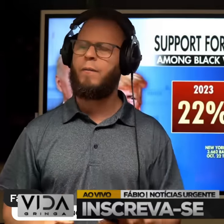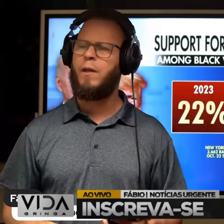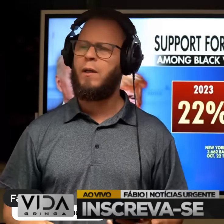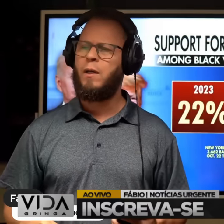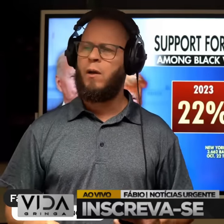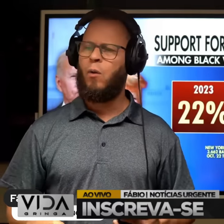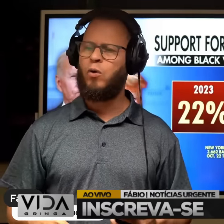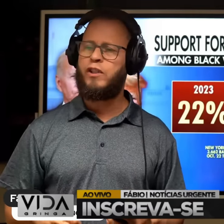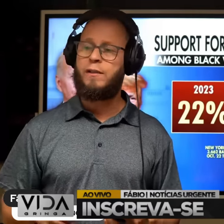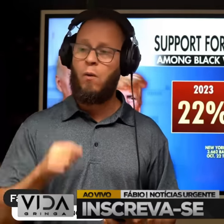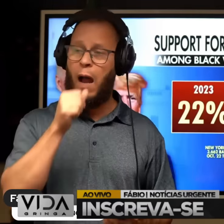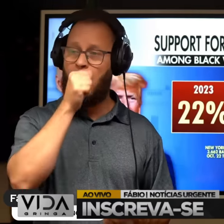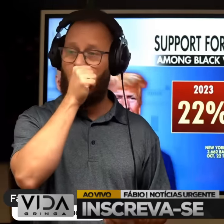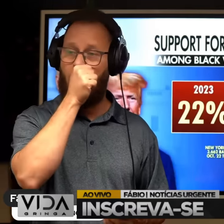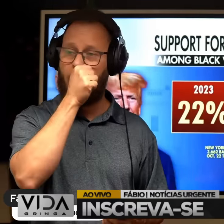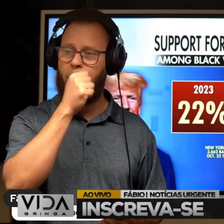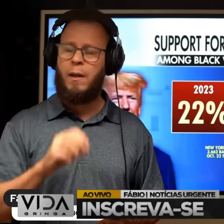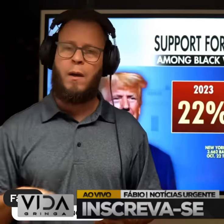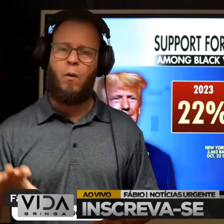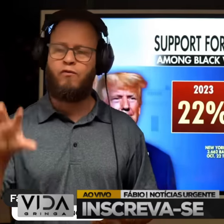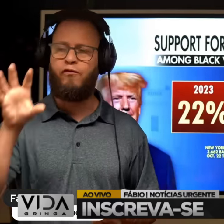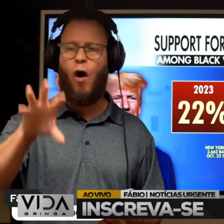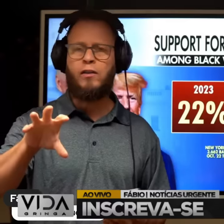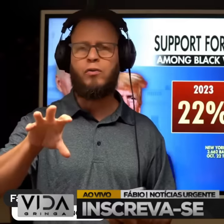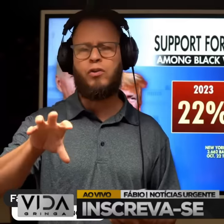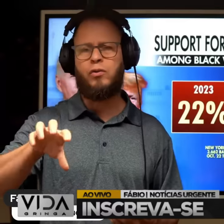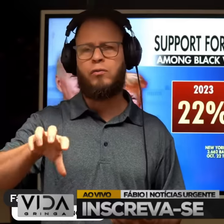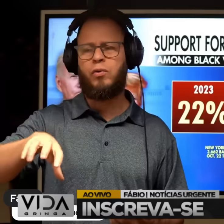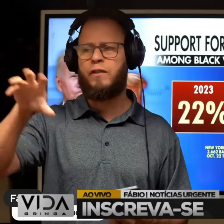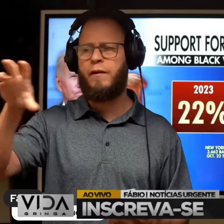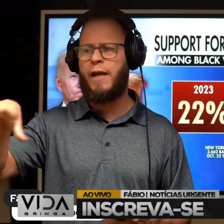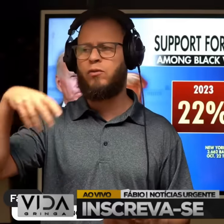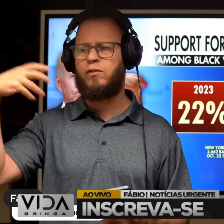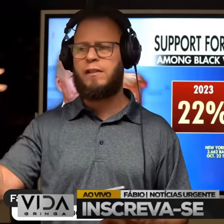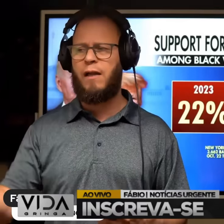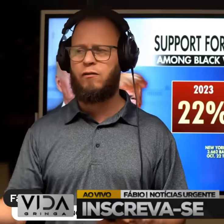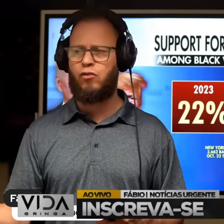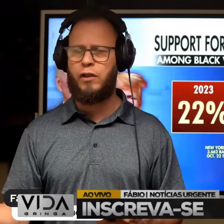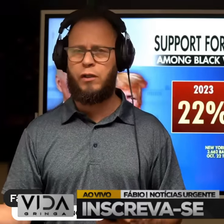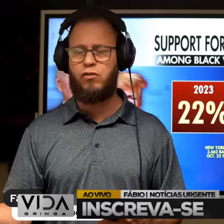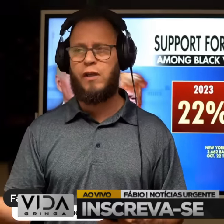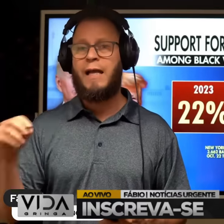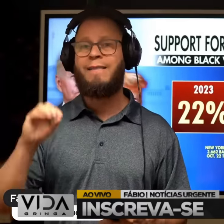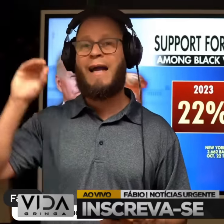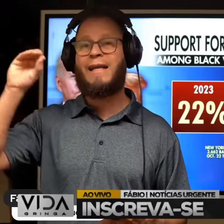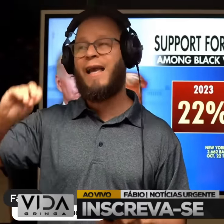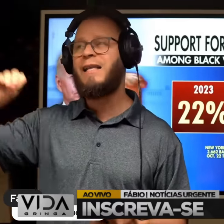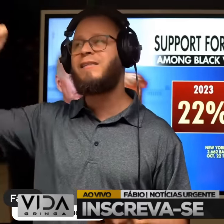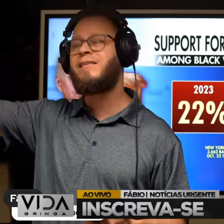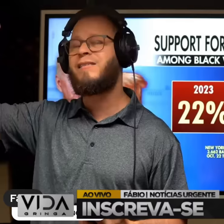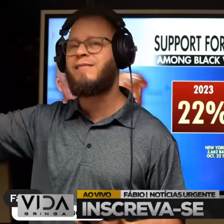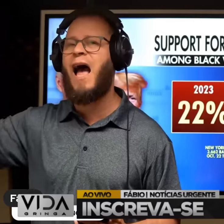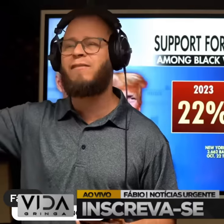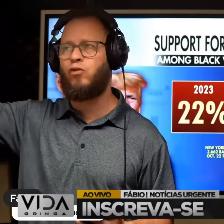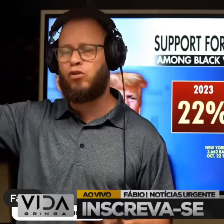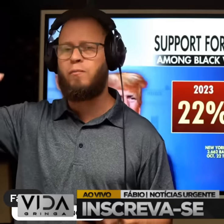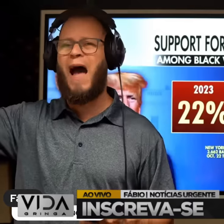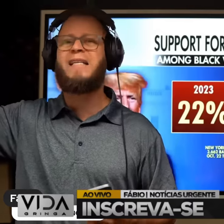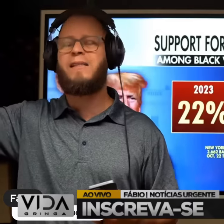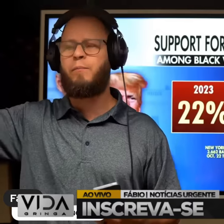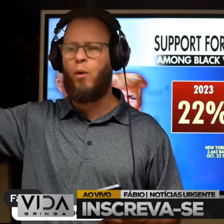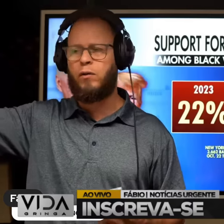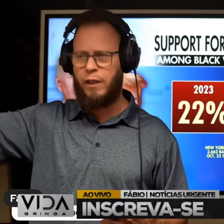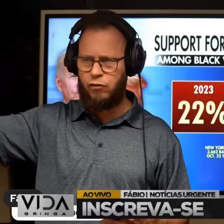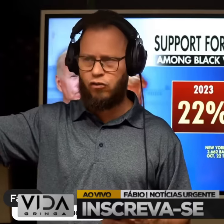aqui, ó. Os que estão agora, votos dos negros nos Estados Unidos, naqueles estados